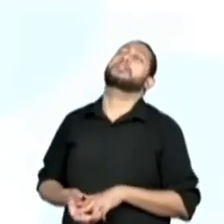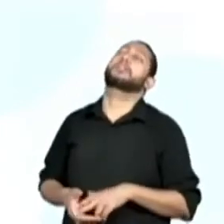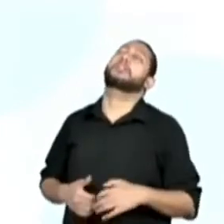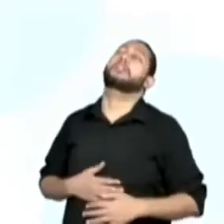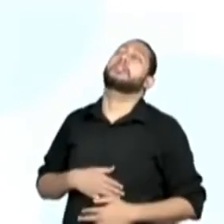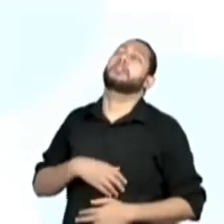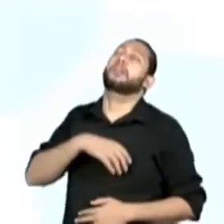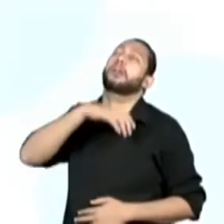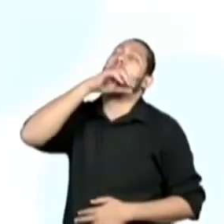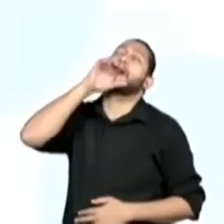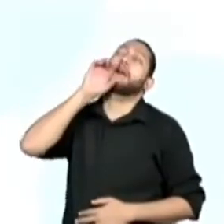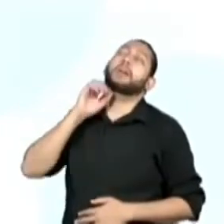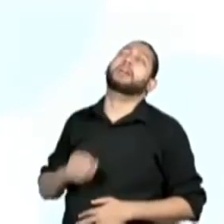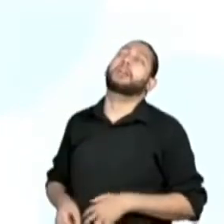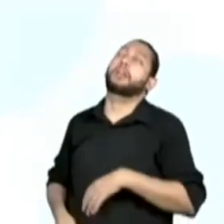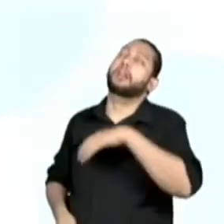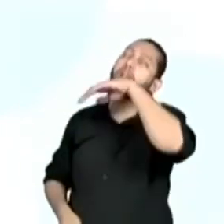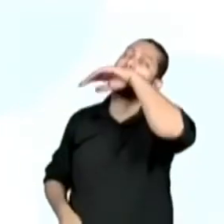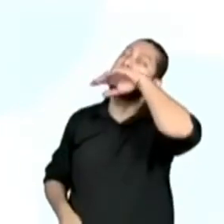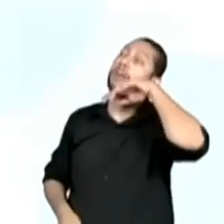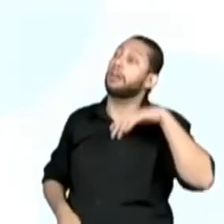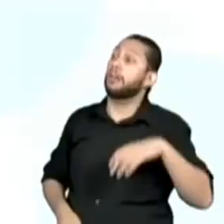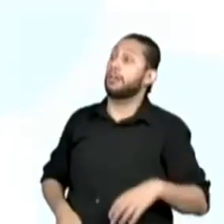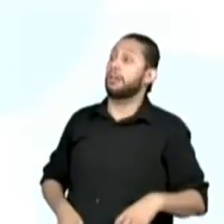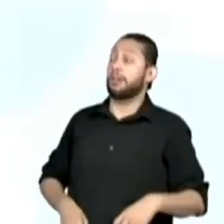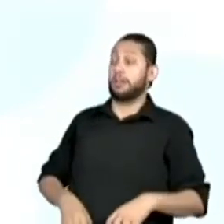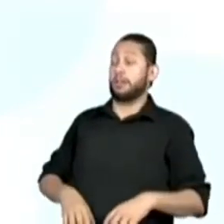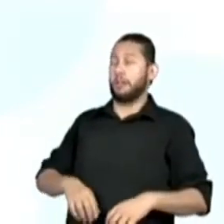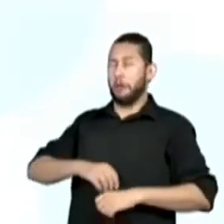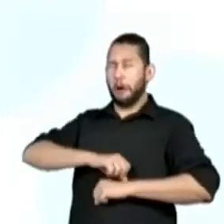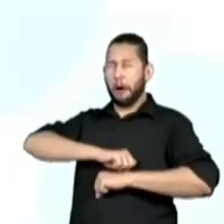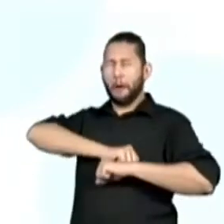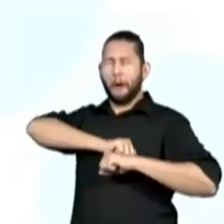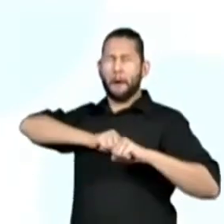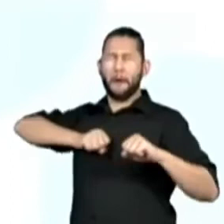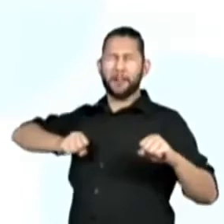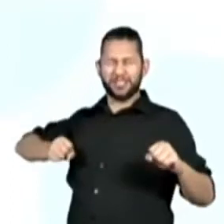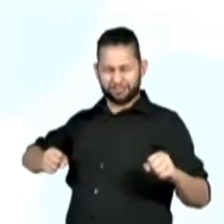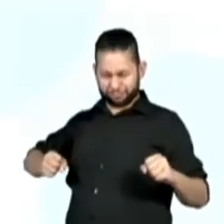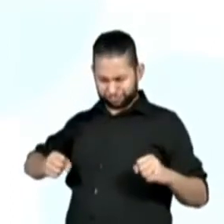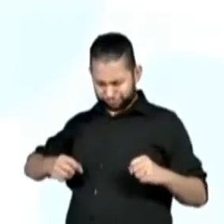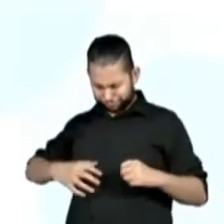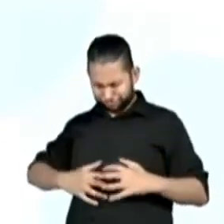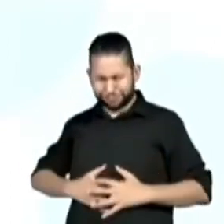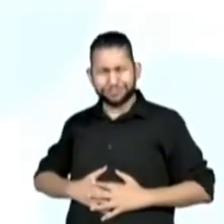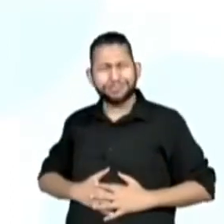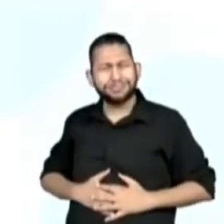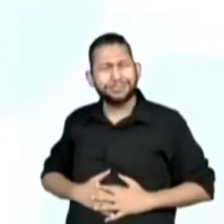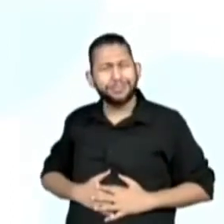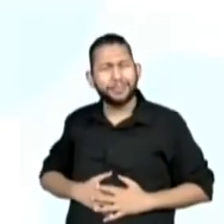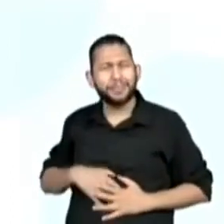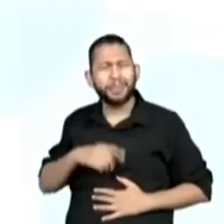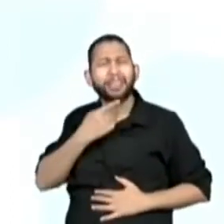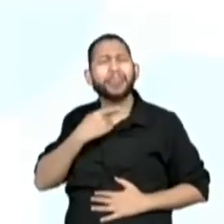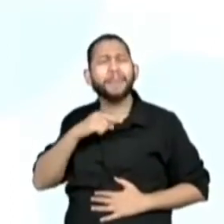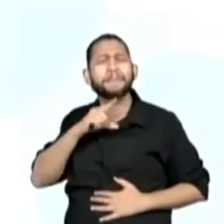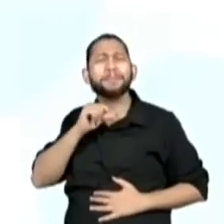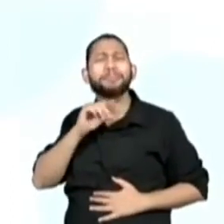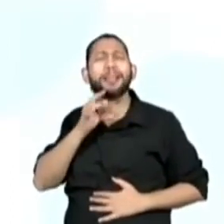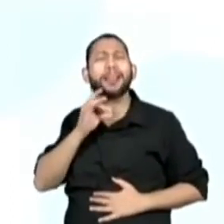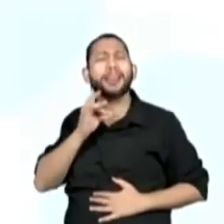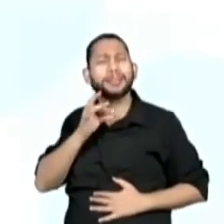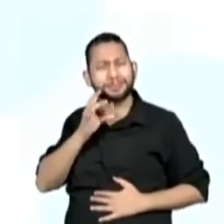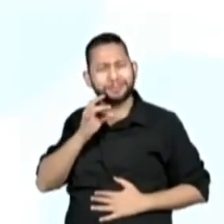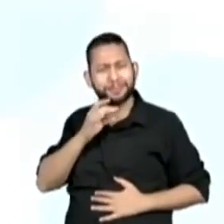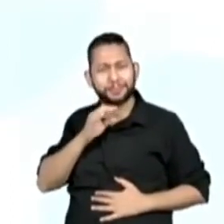levantou-se e, como as pedras que tinha no estômago lhe provocassem uma grande sede, foi à fonte